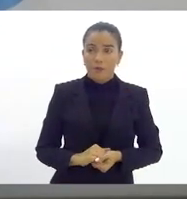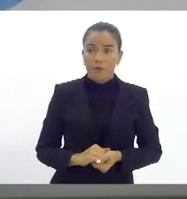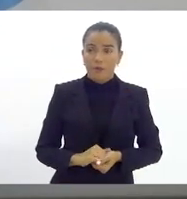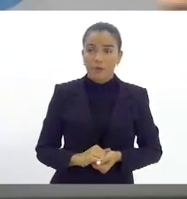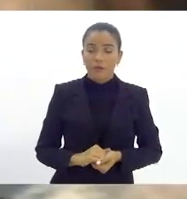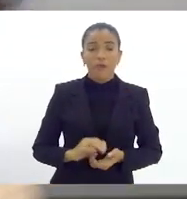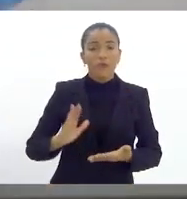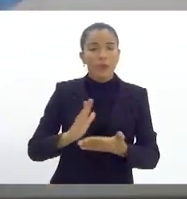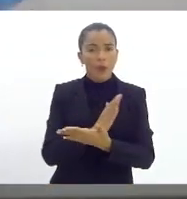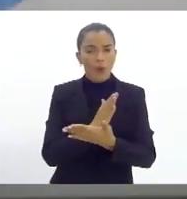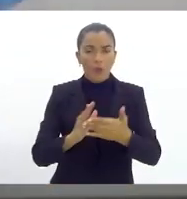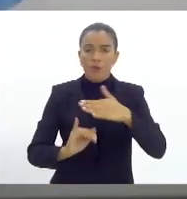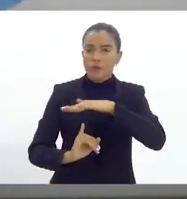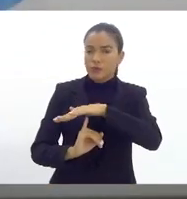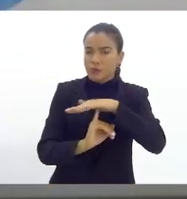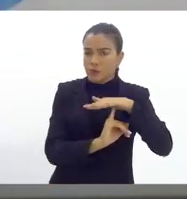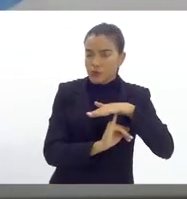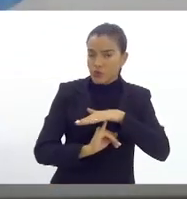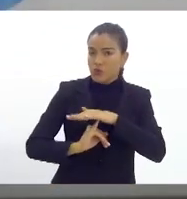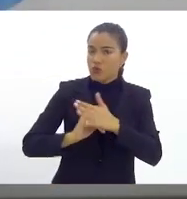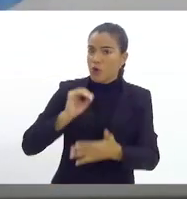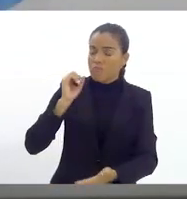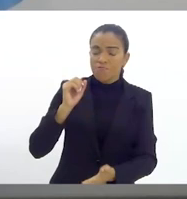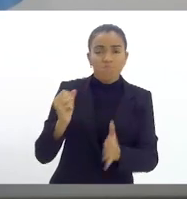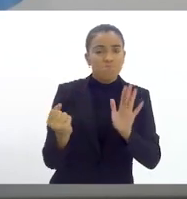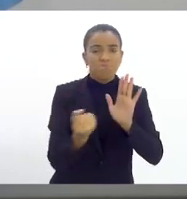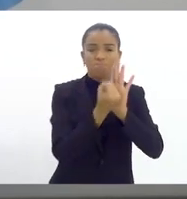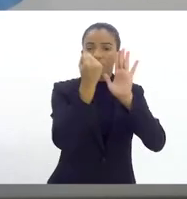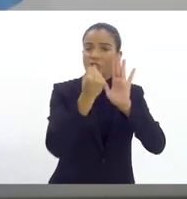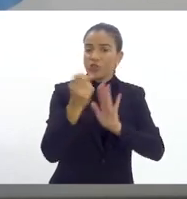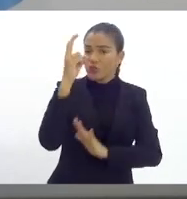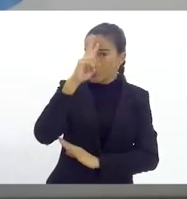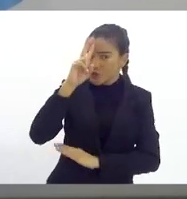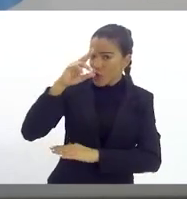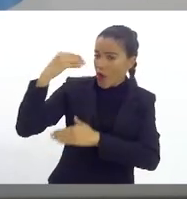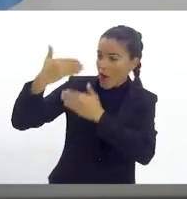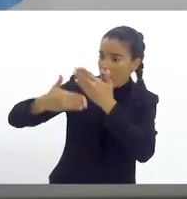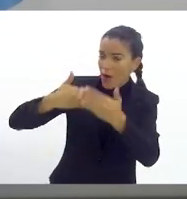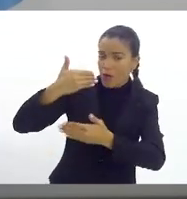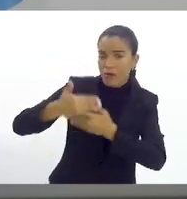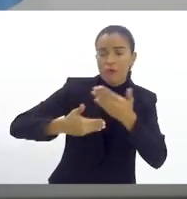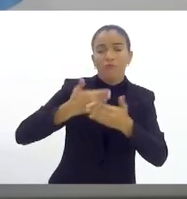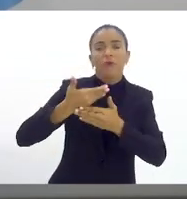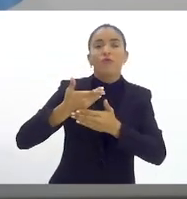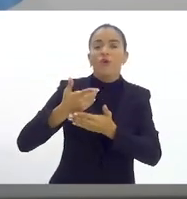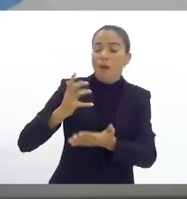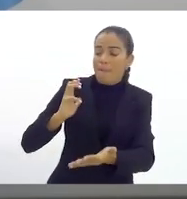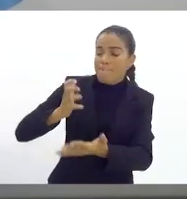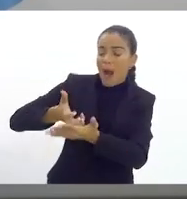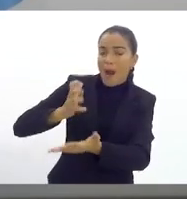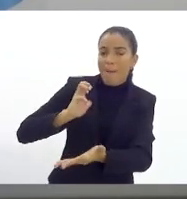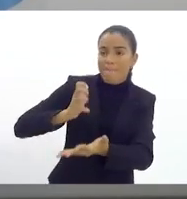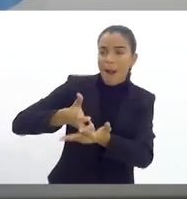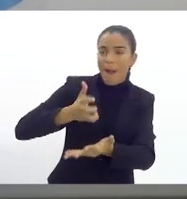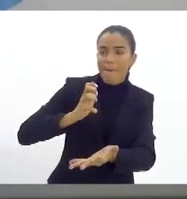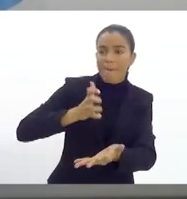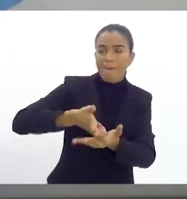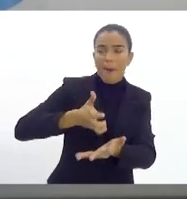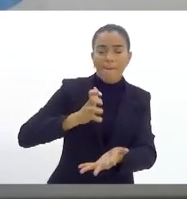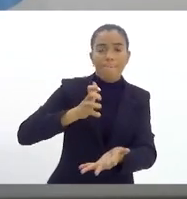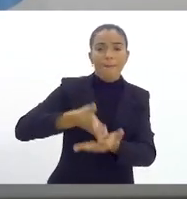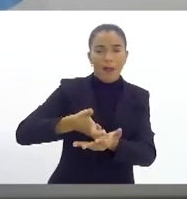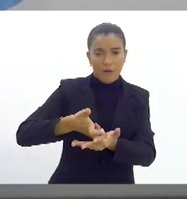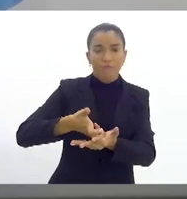algumas instituições históricas aqui do Rio de Janeiro foram sendo compradas por